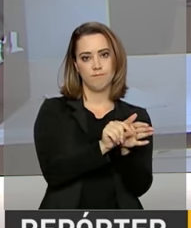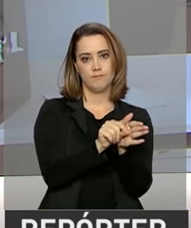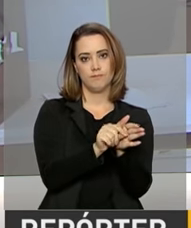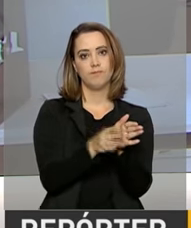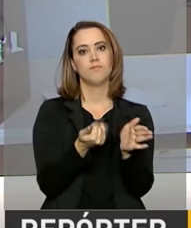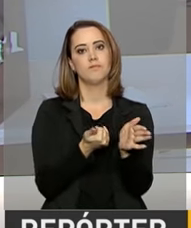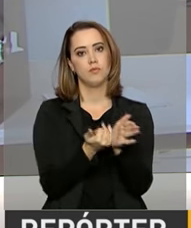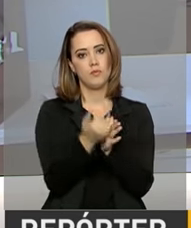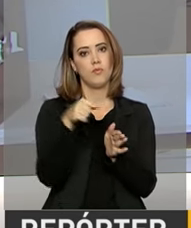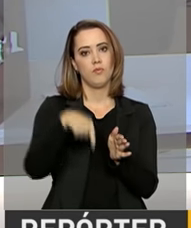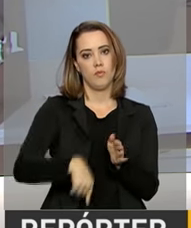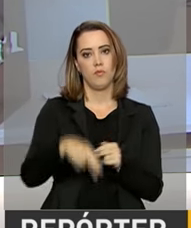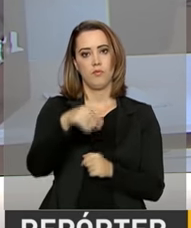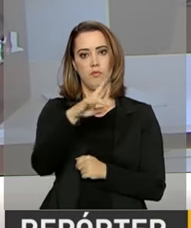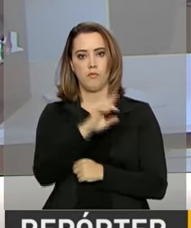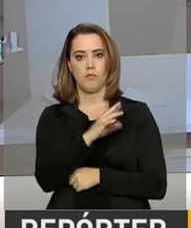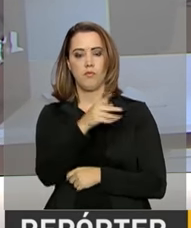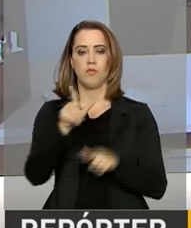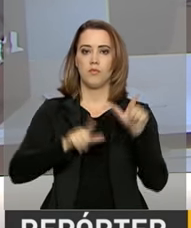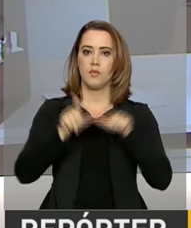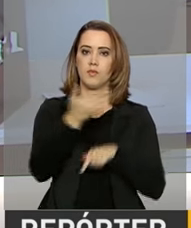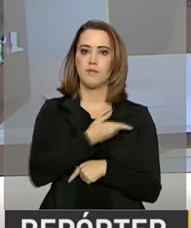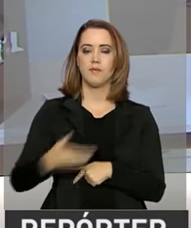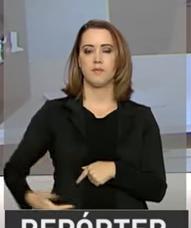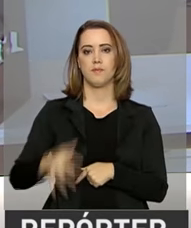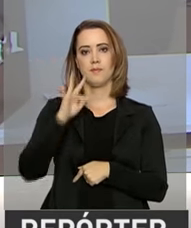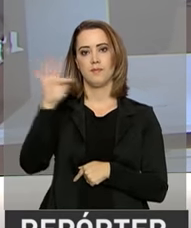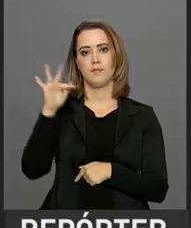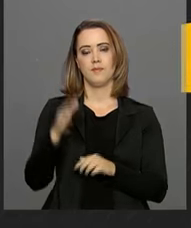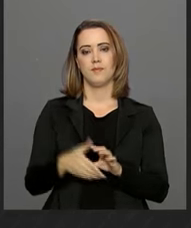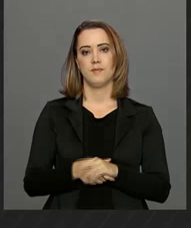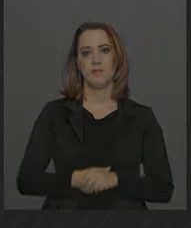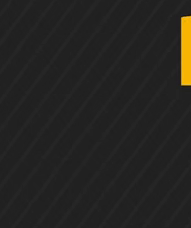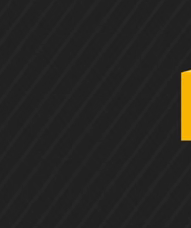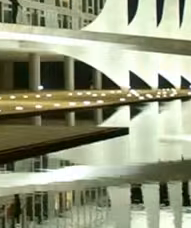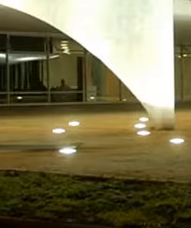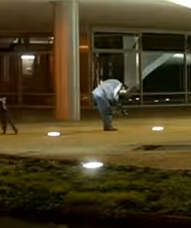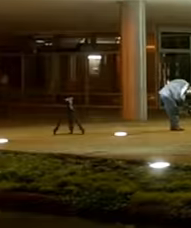sociais. Continue na NBR, a TV do governo federal.